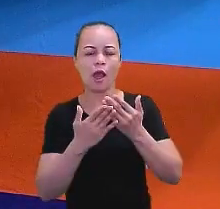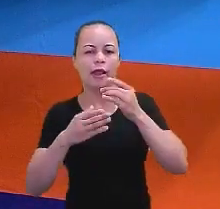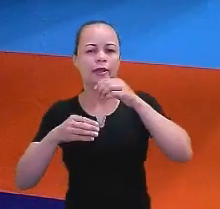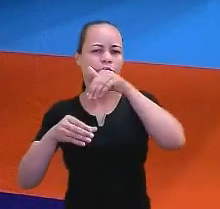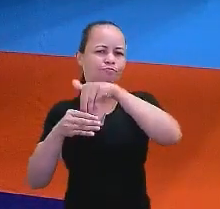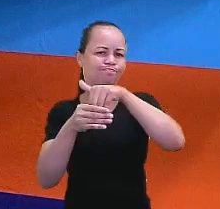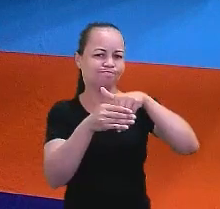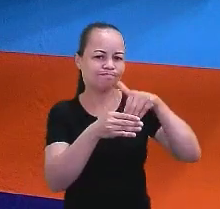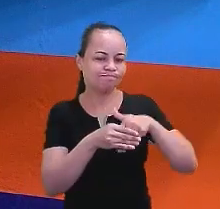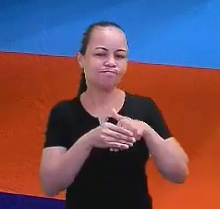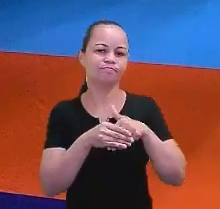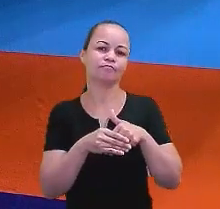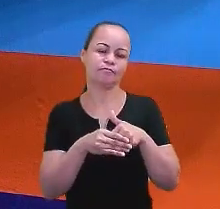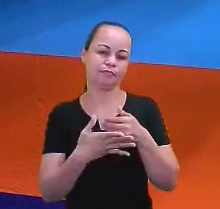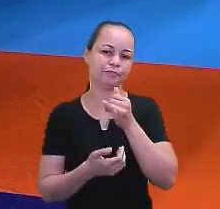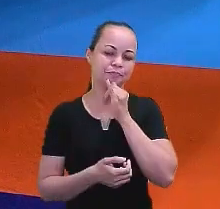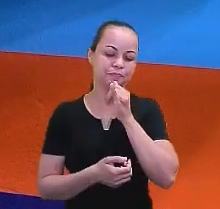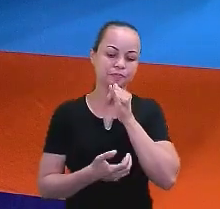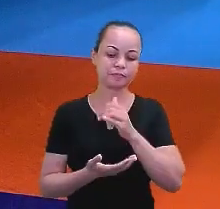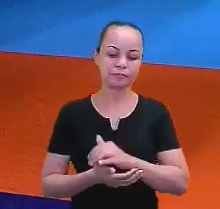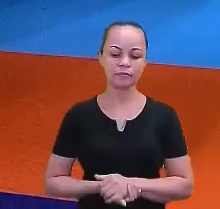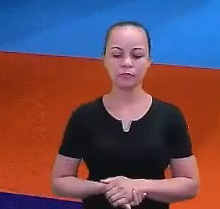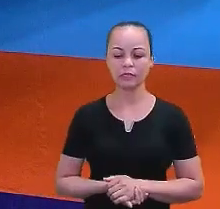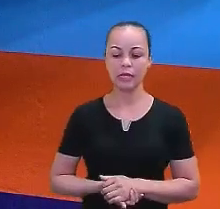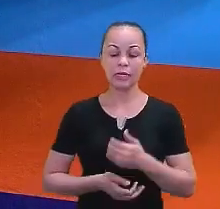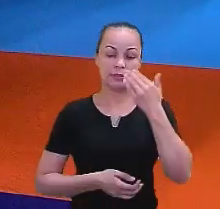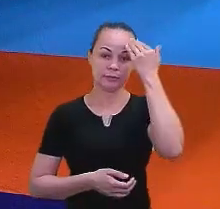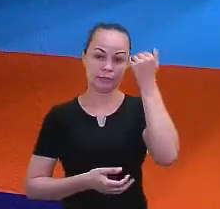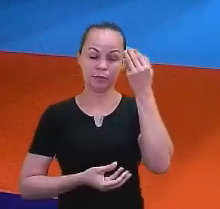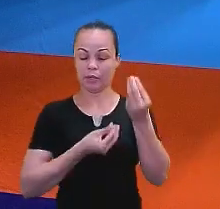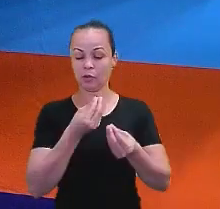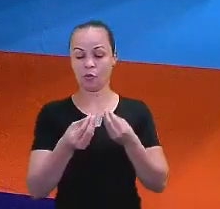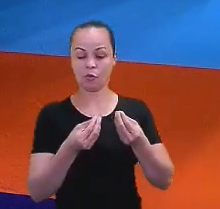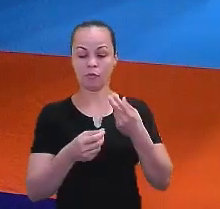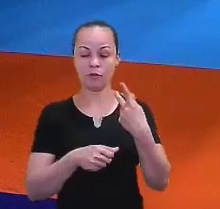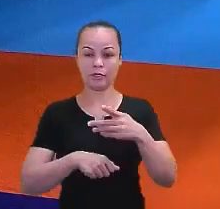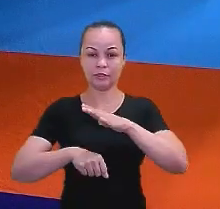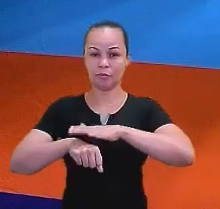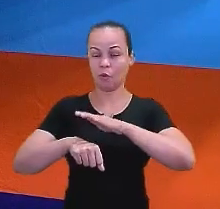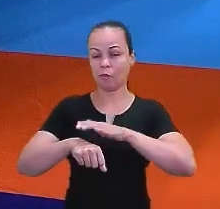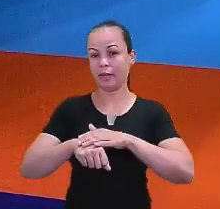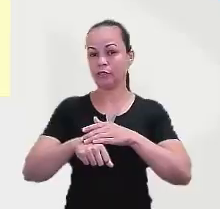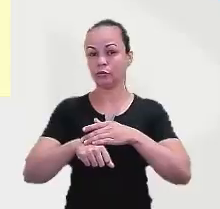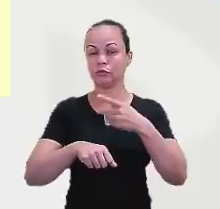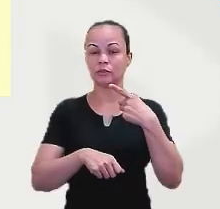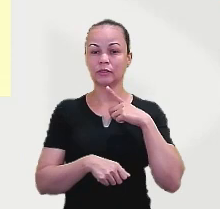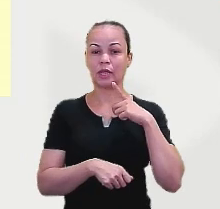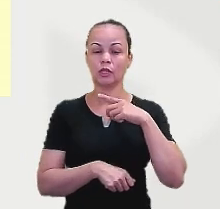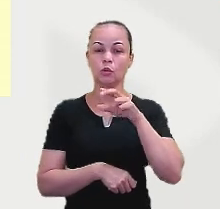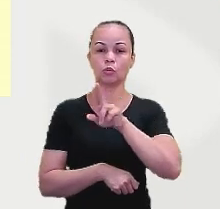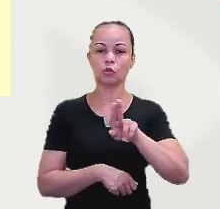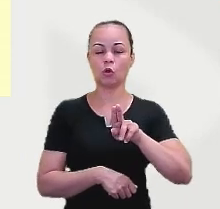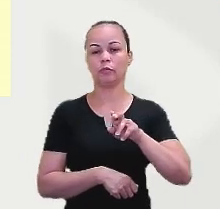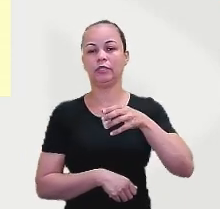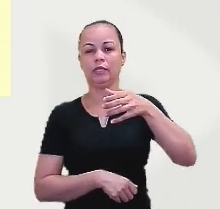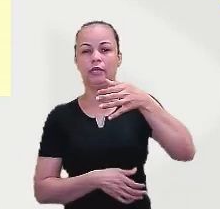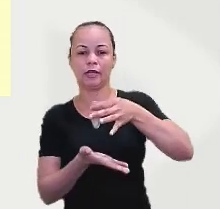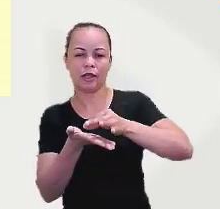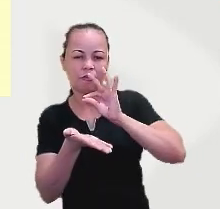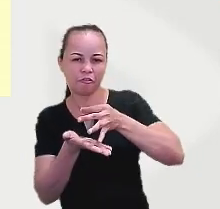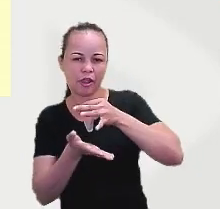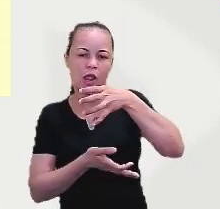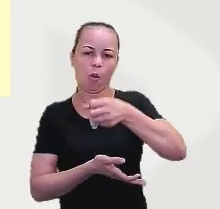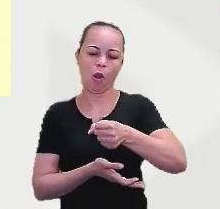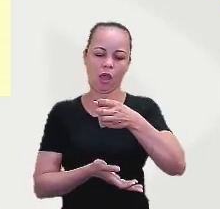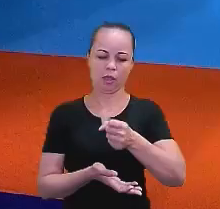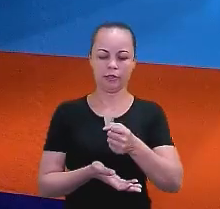vai saber por que esse momento é apelidado de café com leite, porque nesse momento